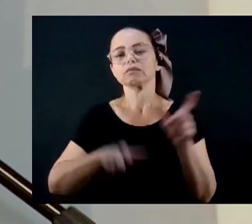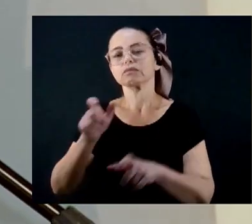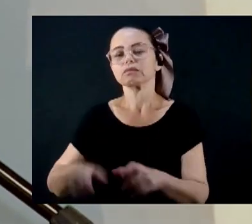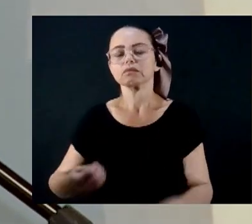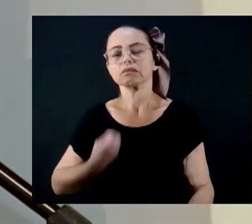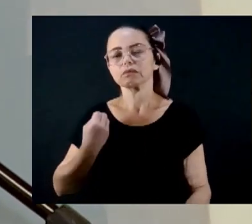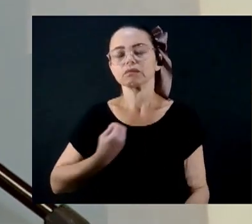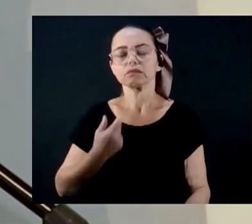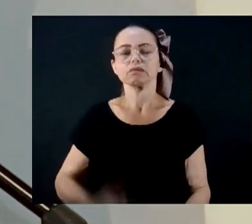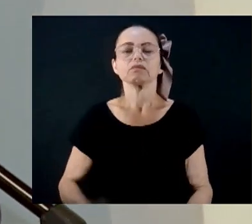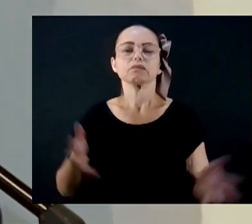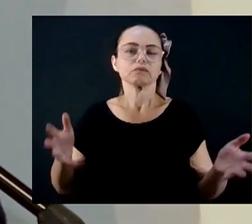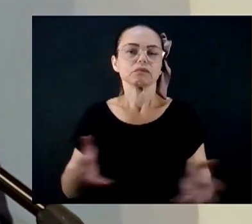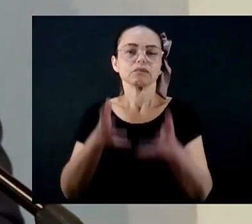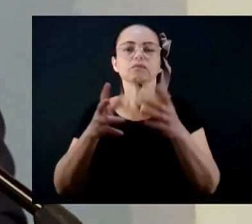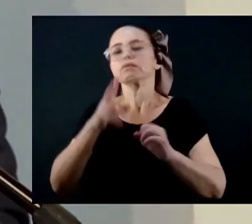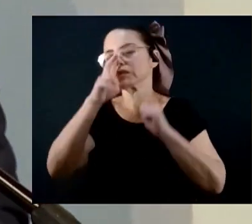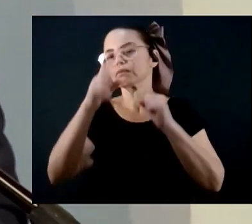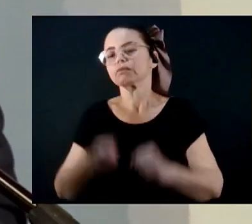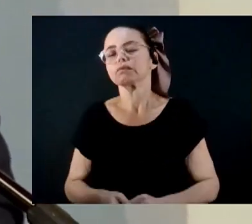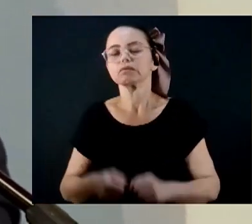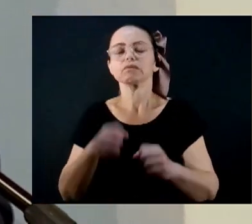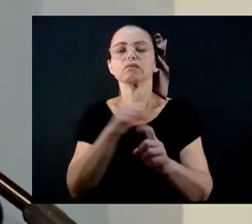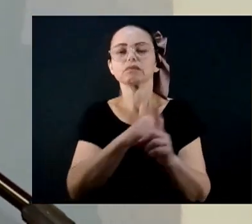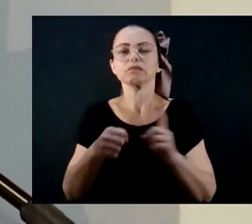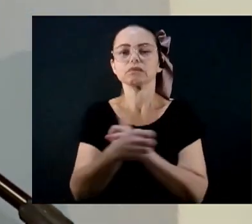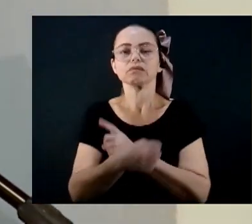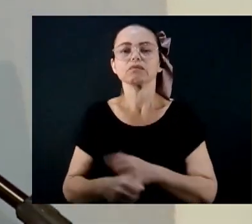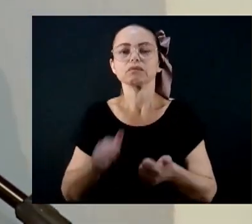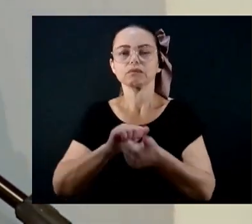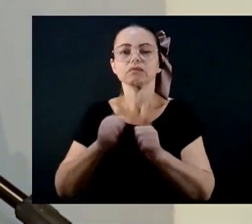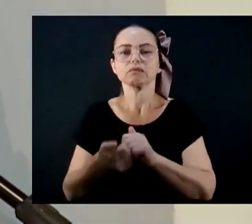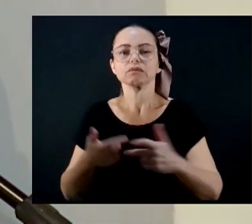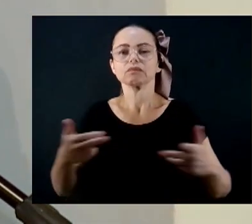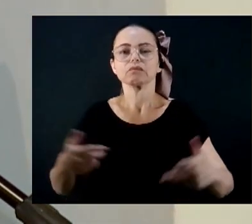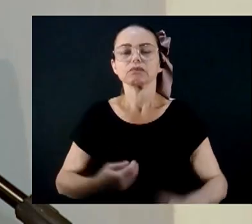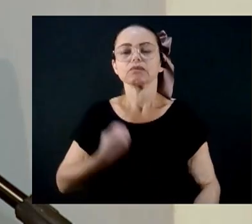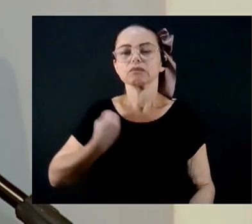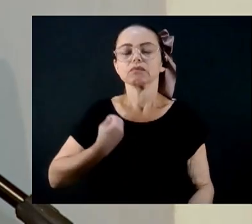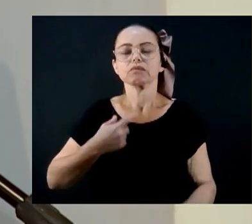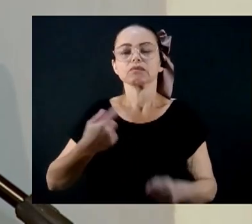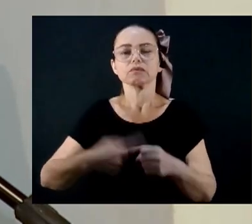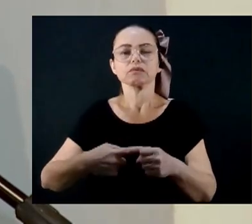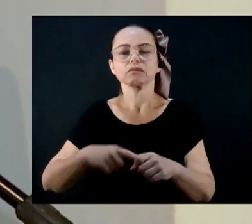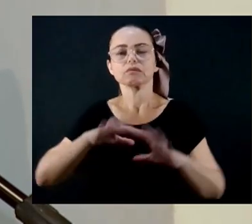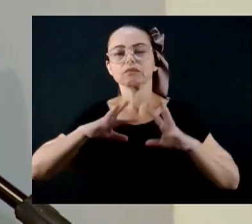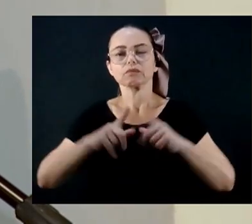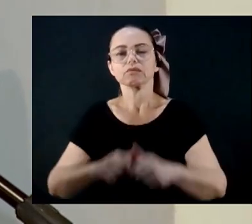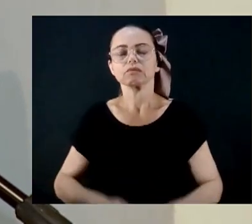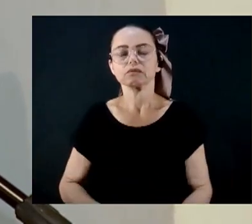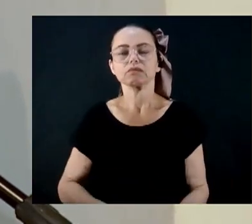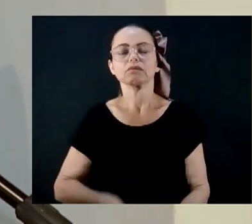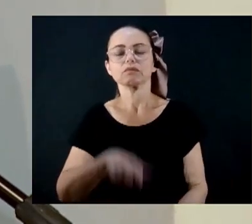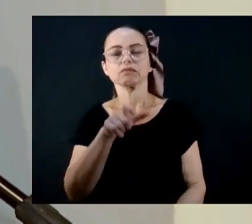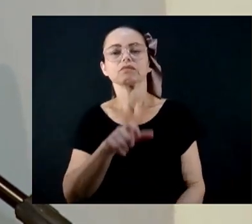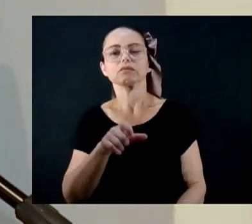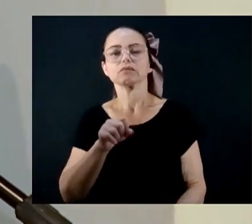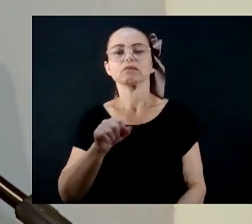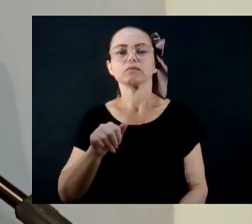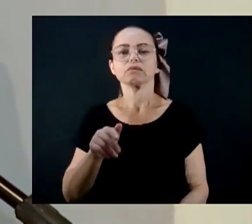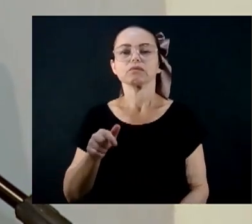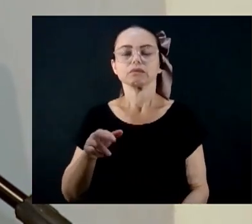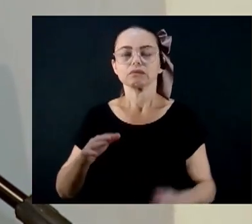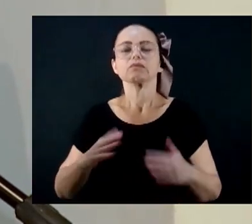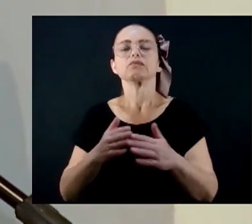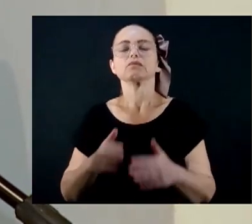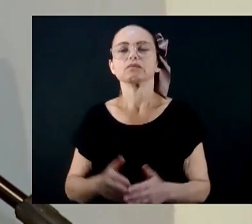contribui para fortalecer o papel social do esporte na cidade. A palavra samurai, Ricardo, significa